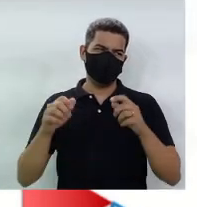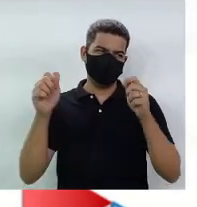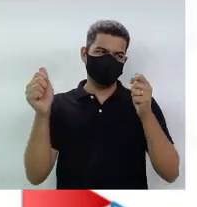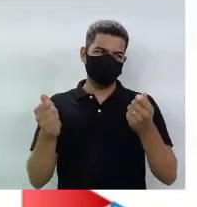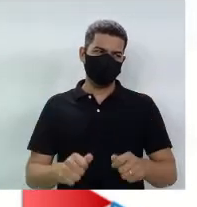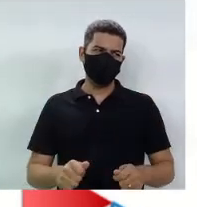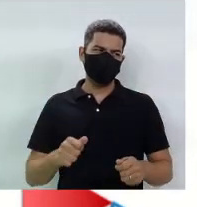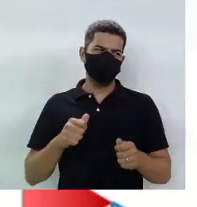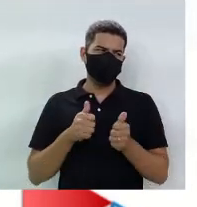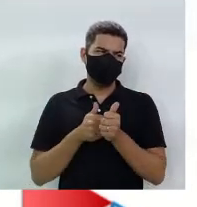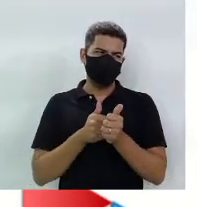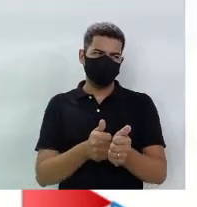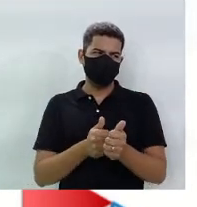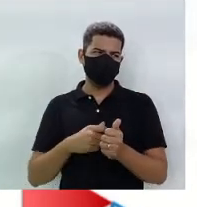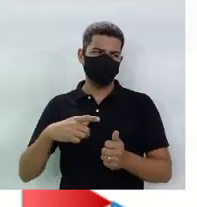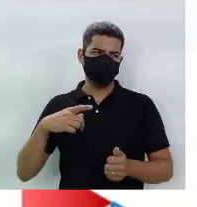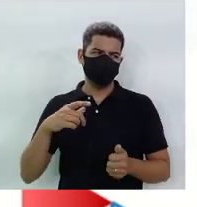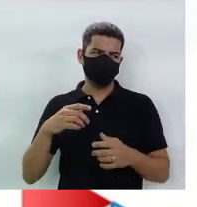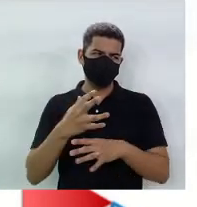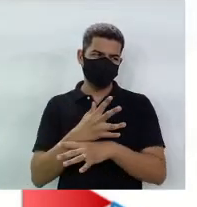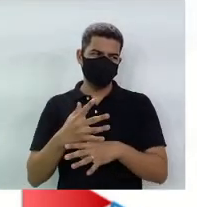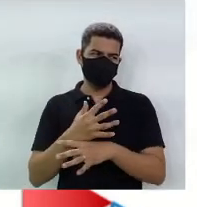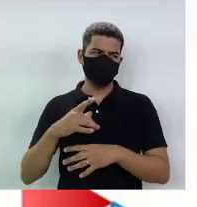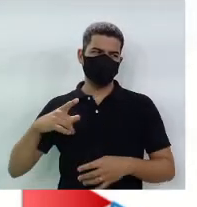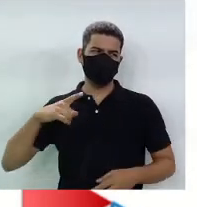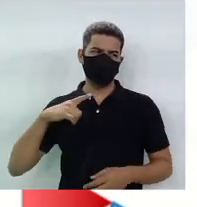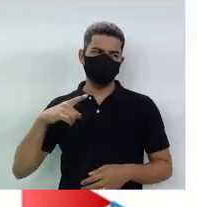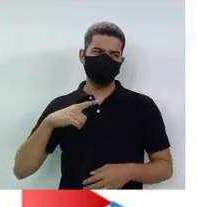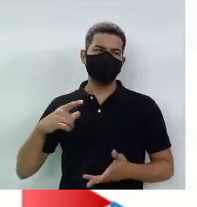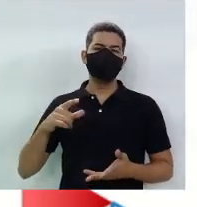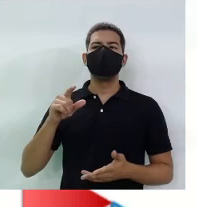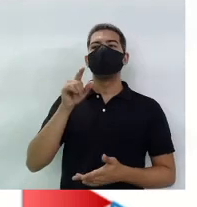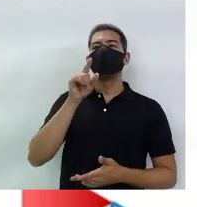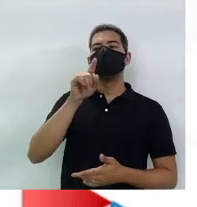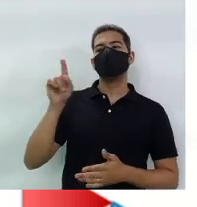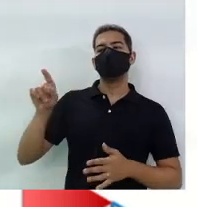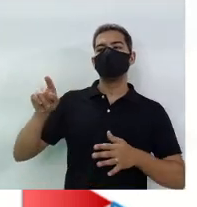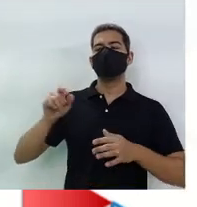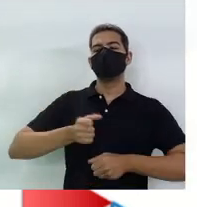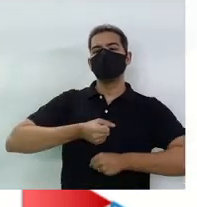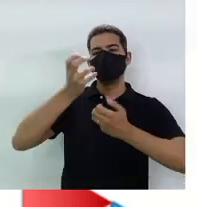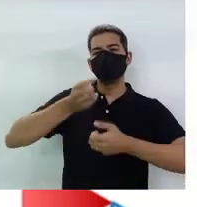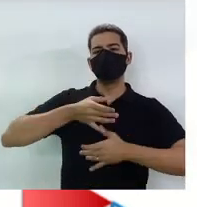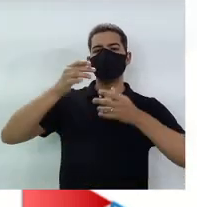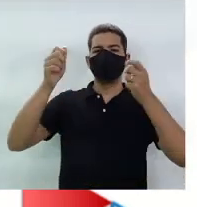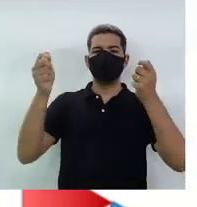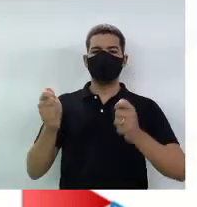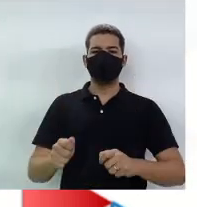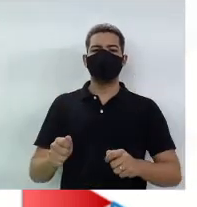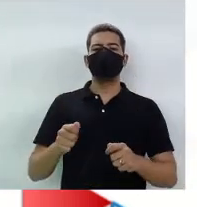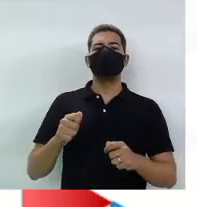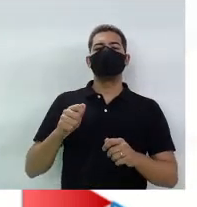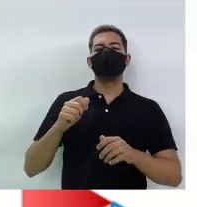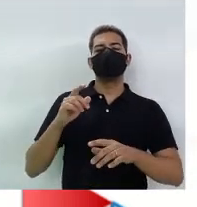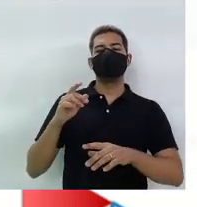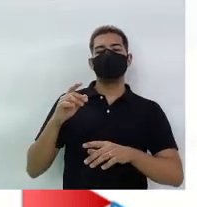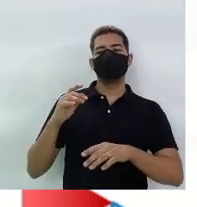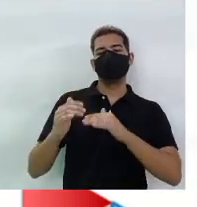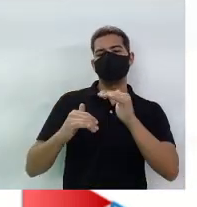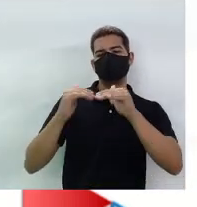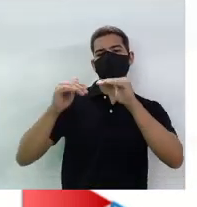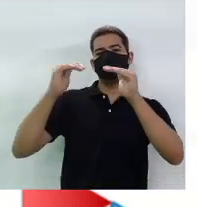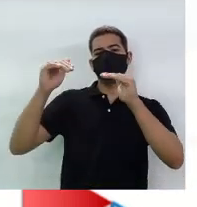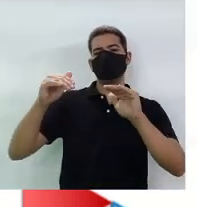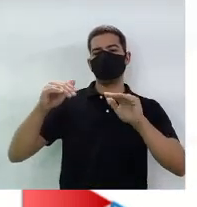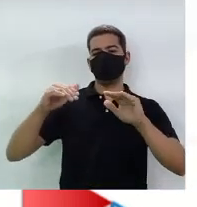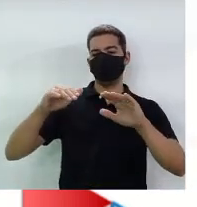urbana, certo? É a expressão que se refere a manifestações artísticas desenvolvidas no espaço